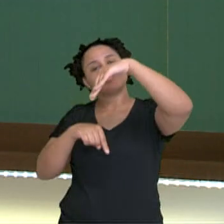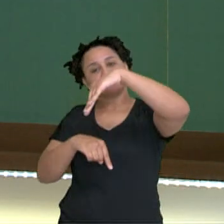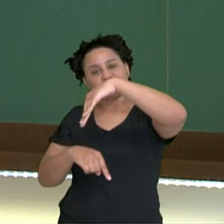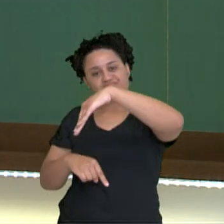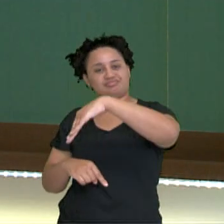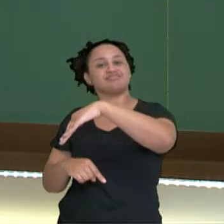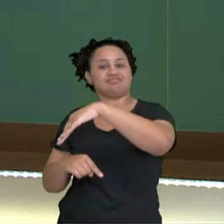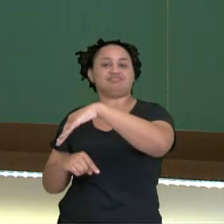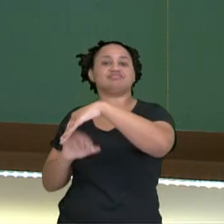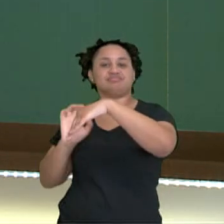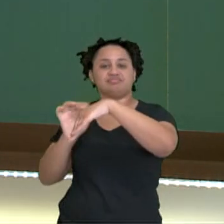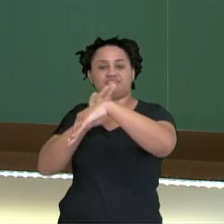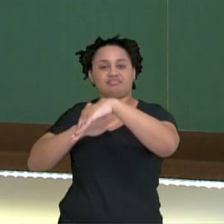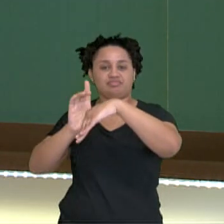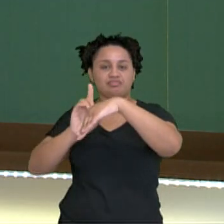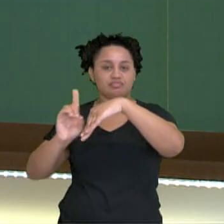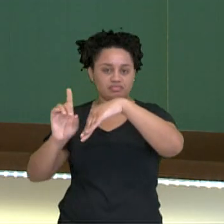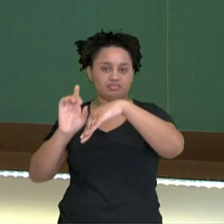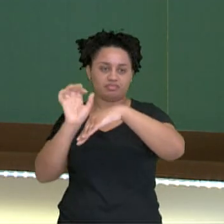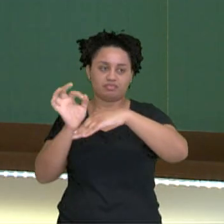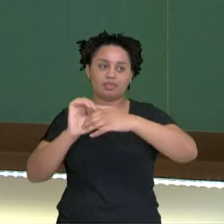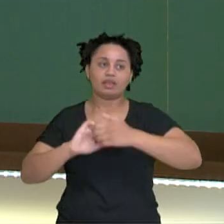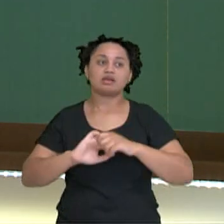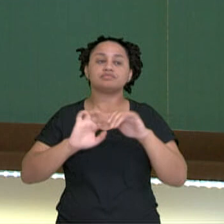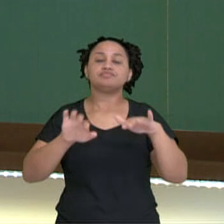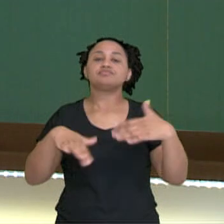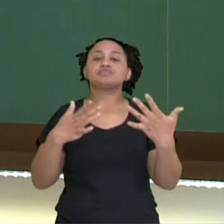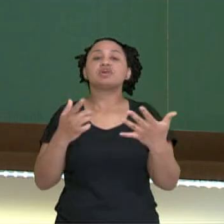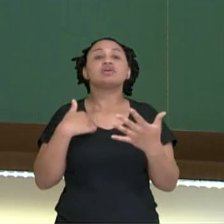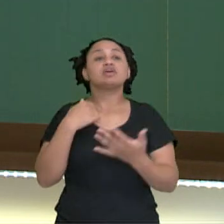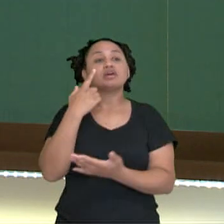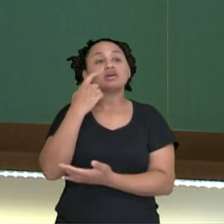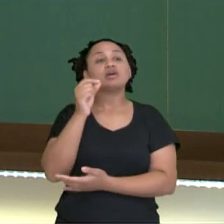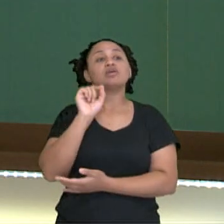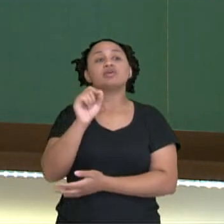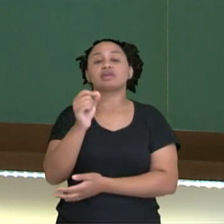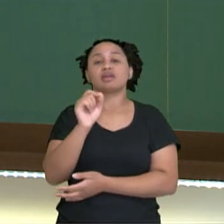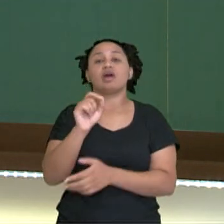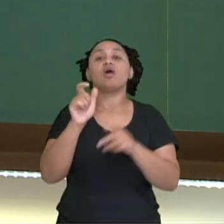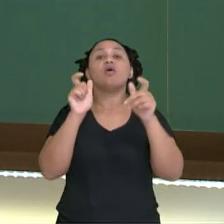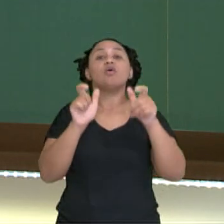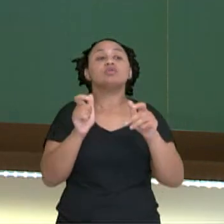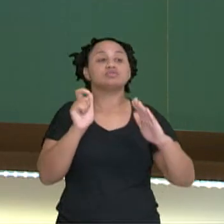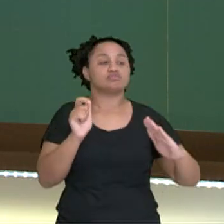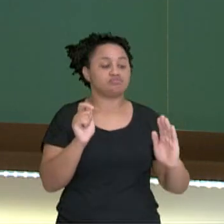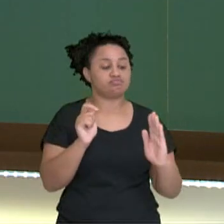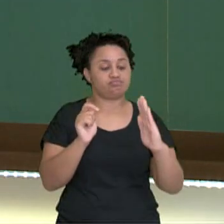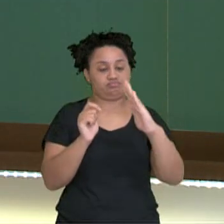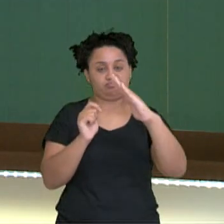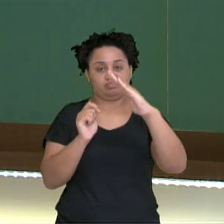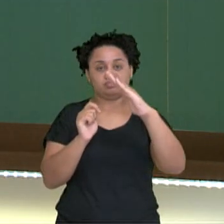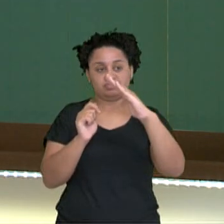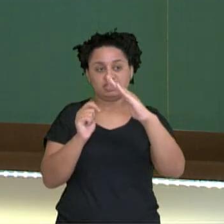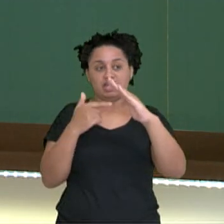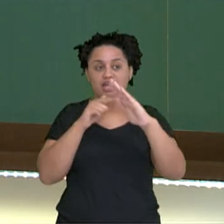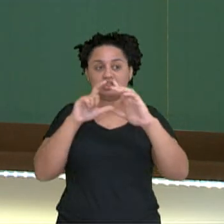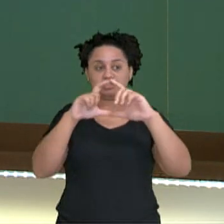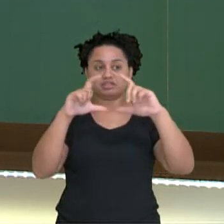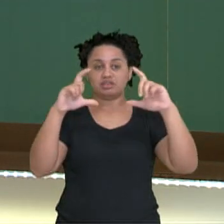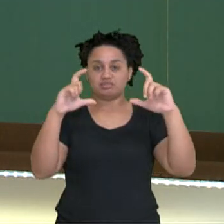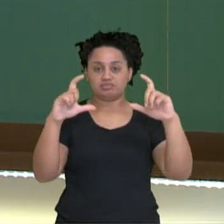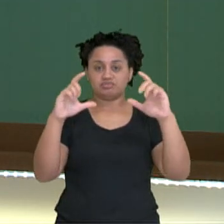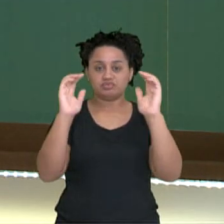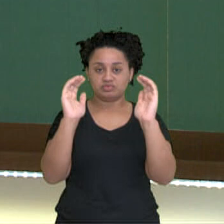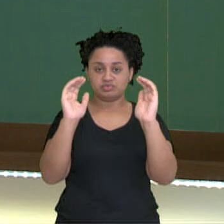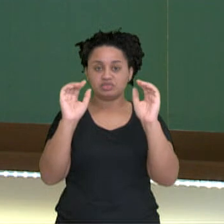no ramo do lado direito da curva, tá? Então, o que interessa para nós é onde ele é crescente. E esta função, ela é